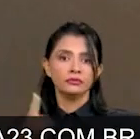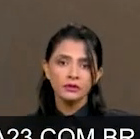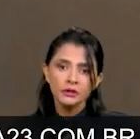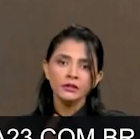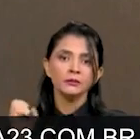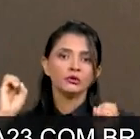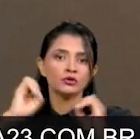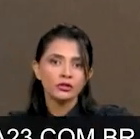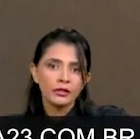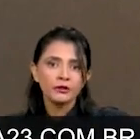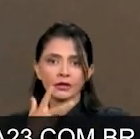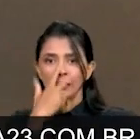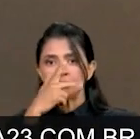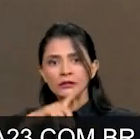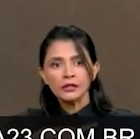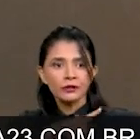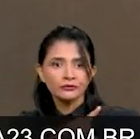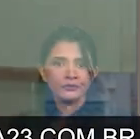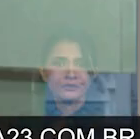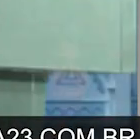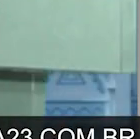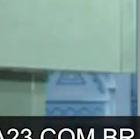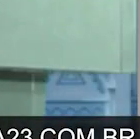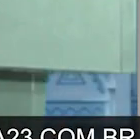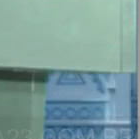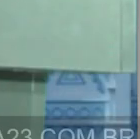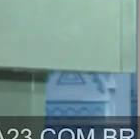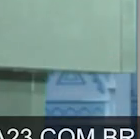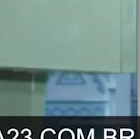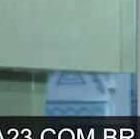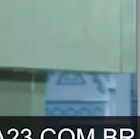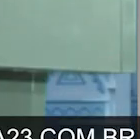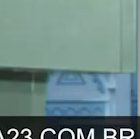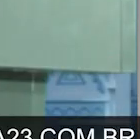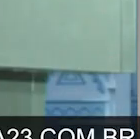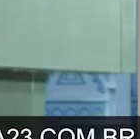sendo prejudicado achando que está tendo aí uma grande vantagem. Pois é, todo cuidado é pouco.